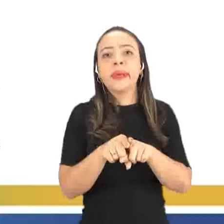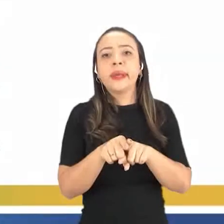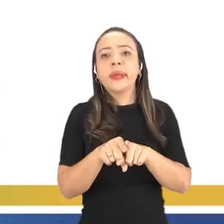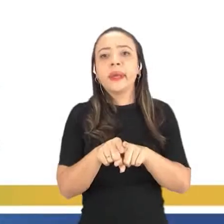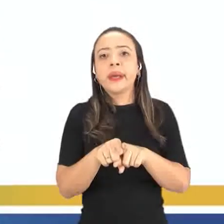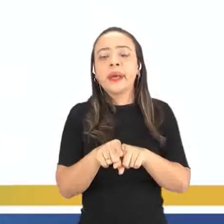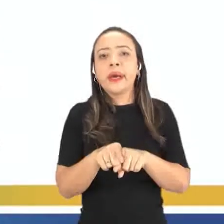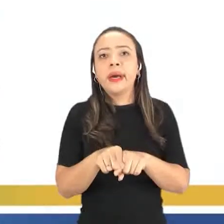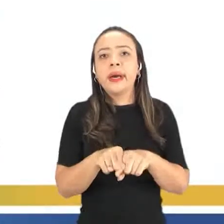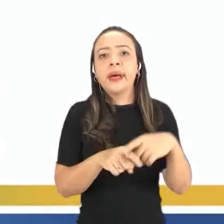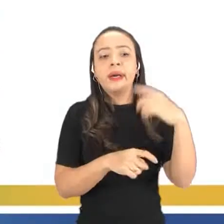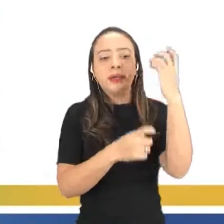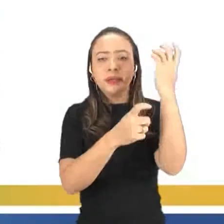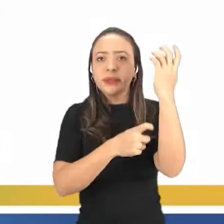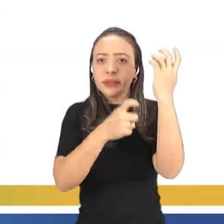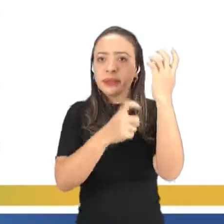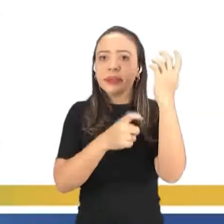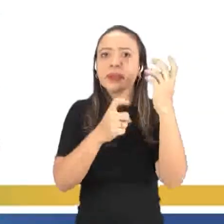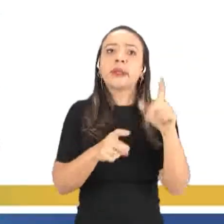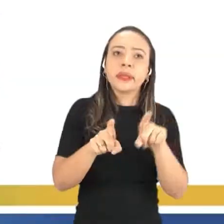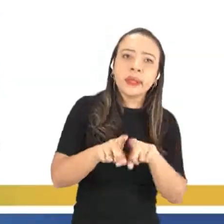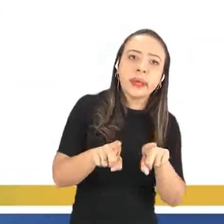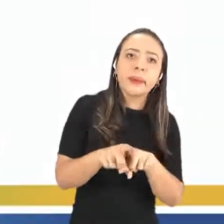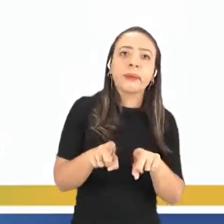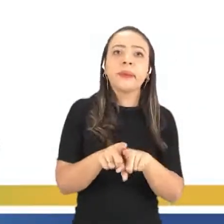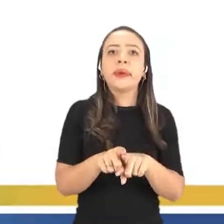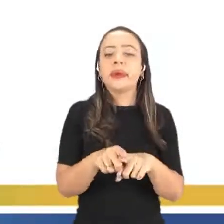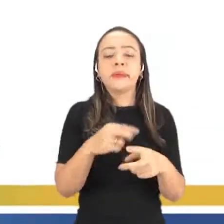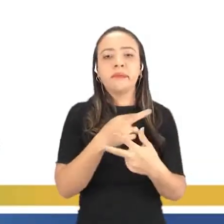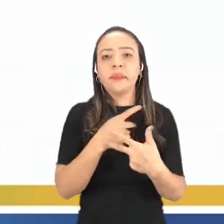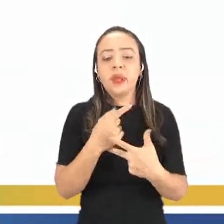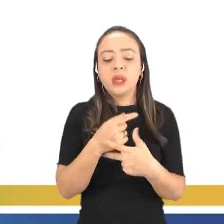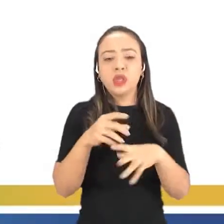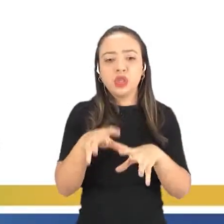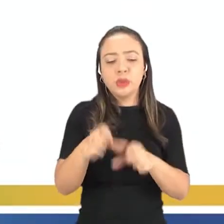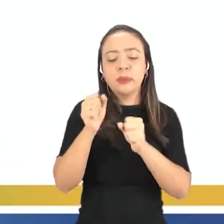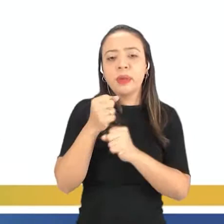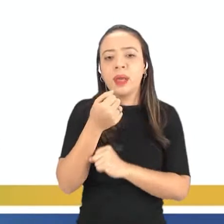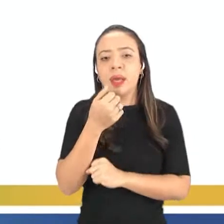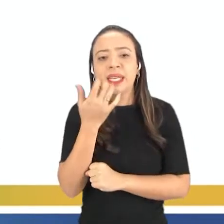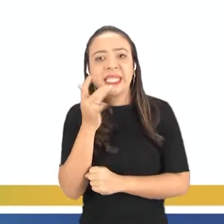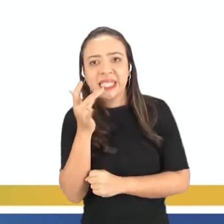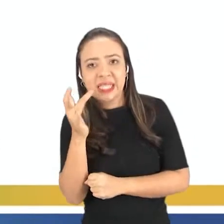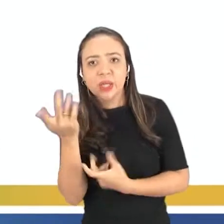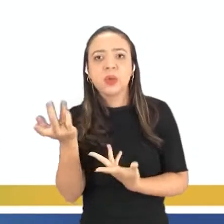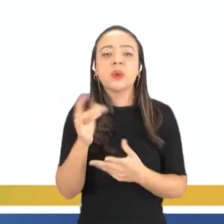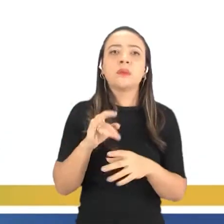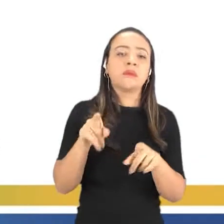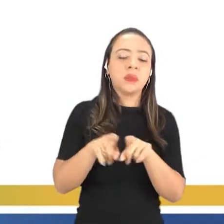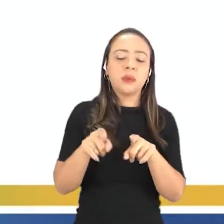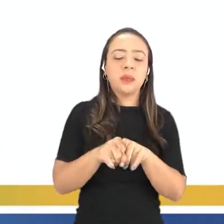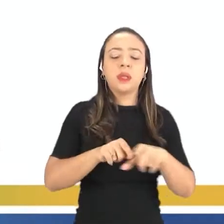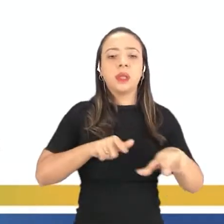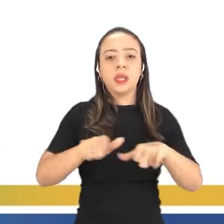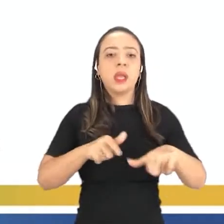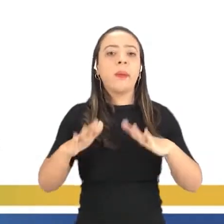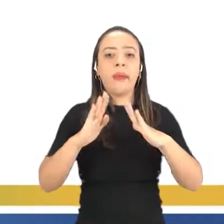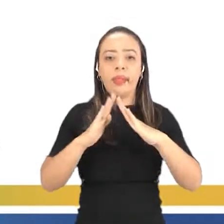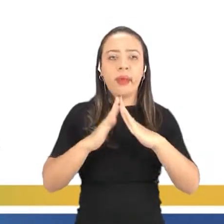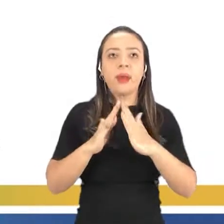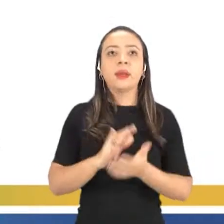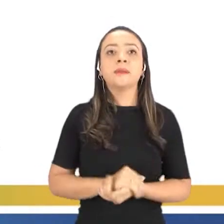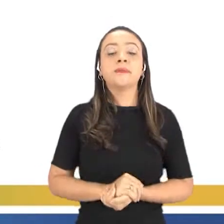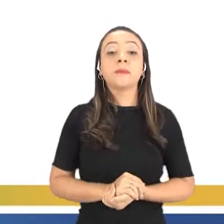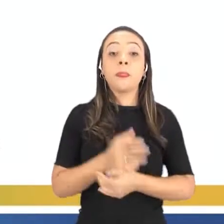cana-de-açúcar principal, a mineração e os serviços domésticos. Bem, os escravos africanos